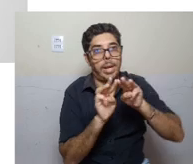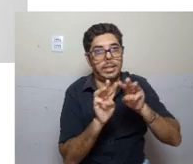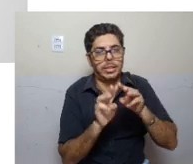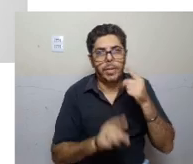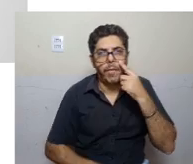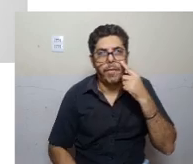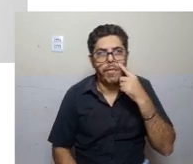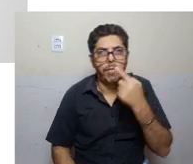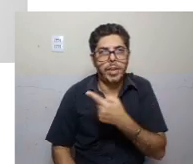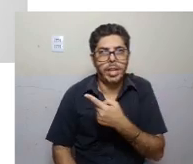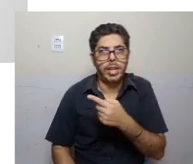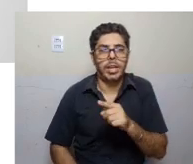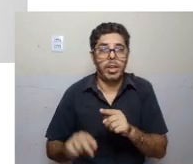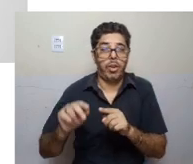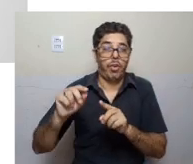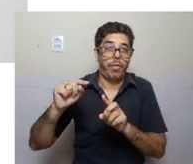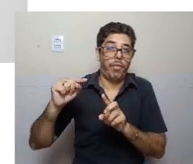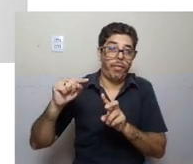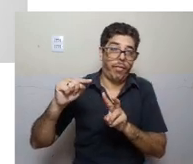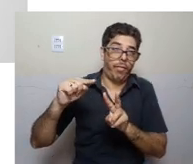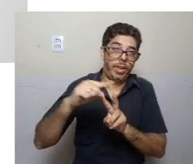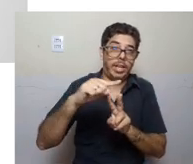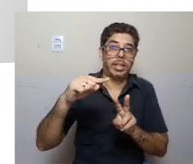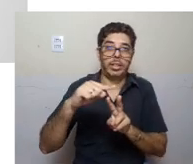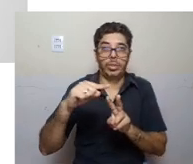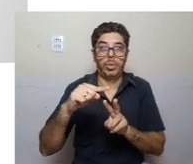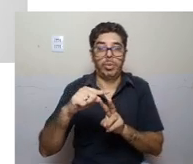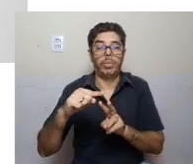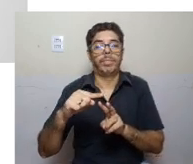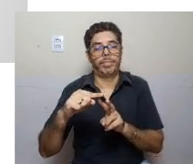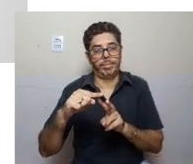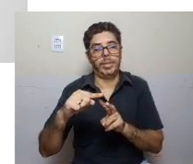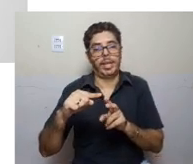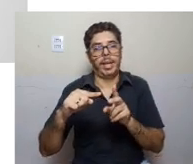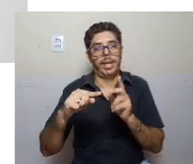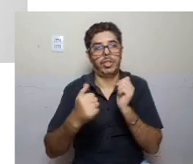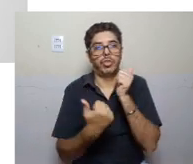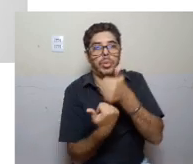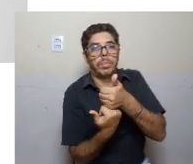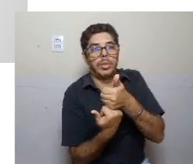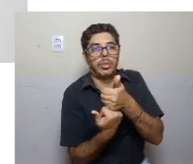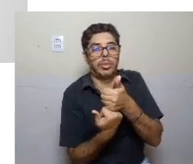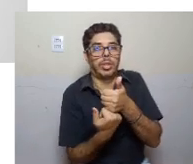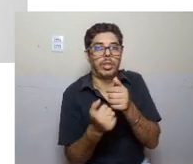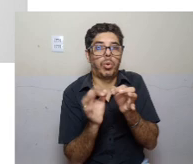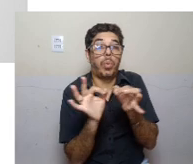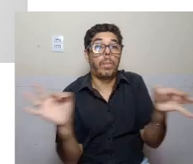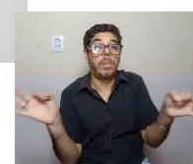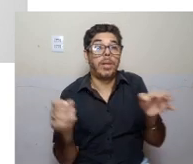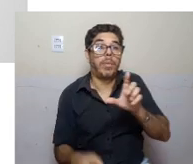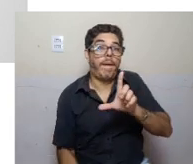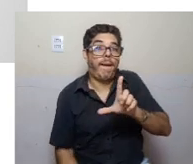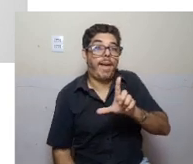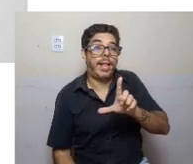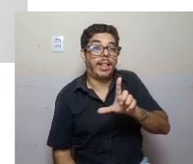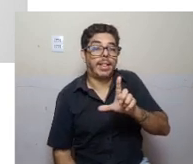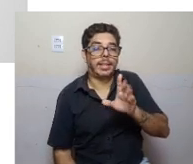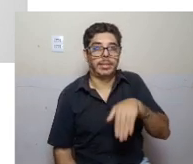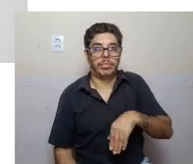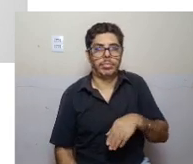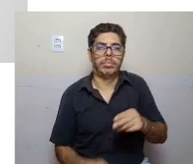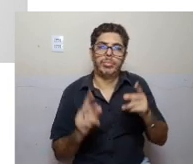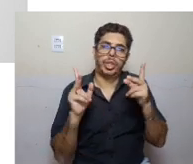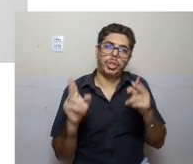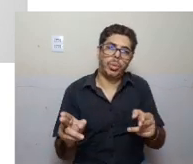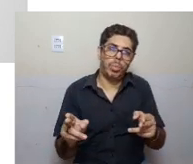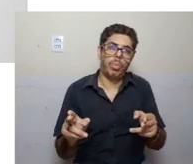que nessa expressão, o vetor velocidade de deriva dá lugar ao vetor comprimento do fio, que aponta na direção da corrente e seu módulo